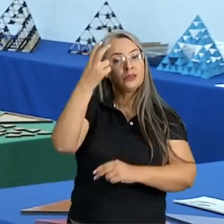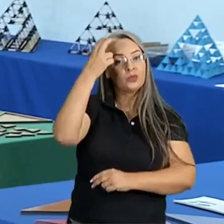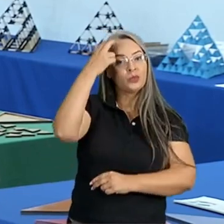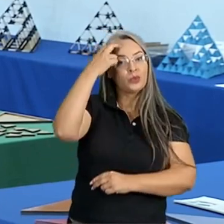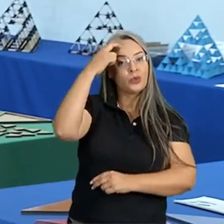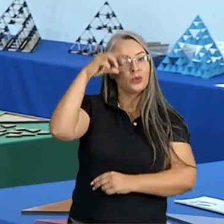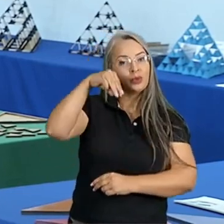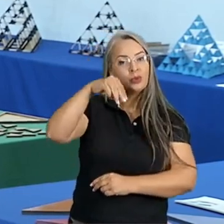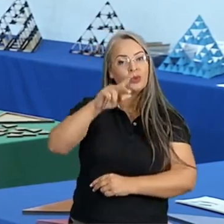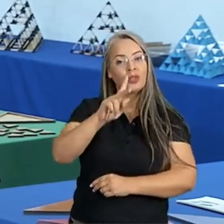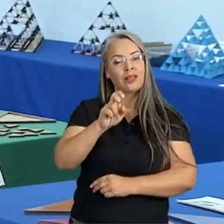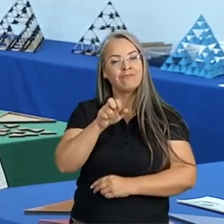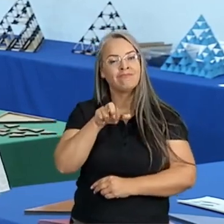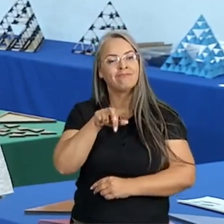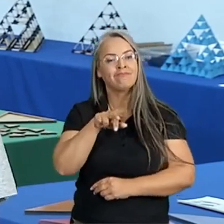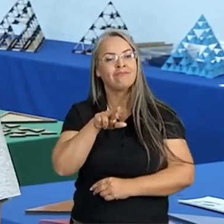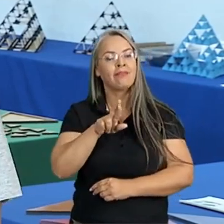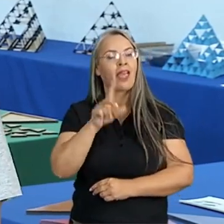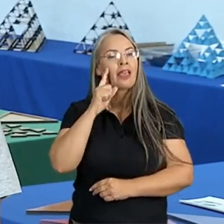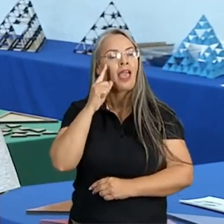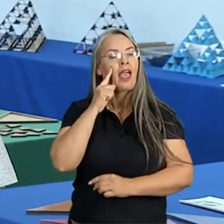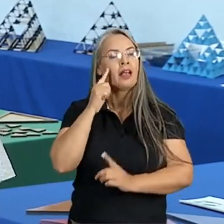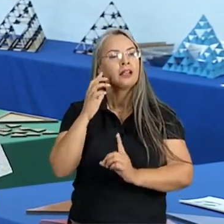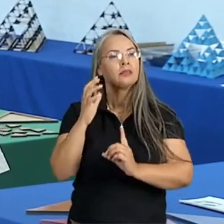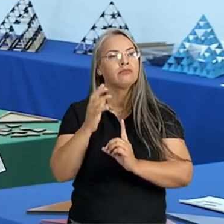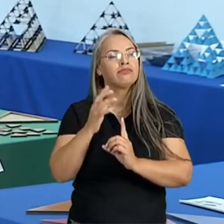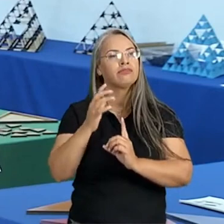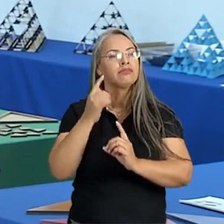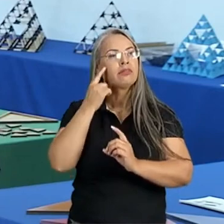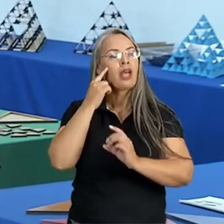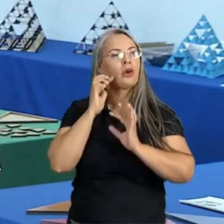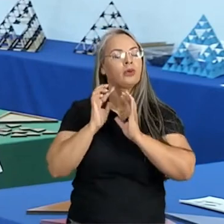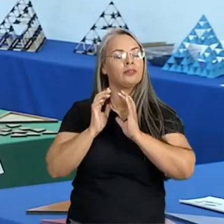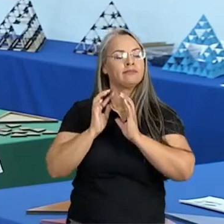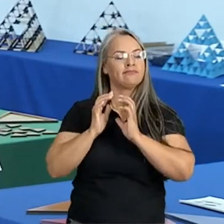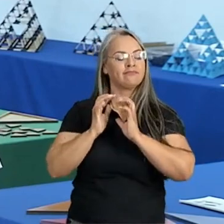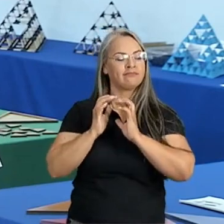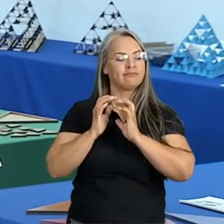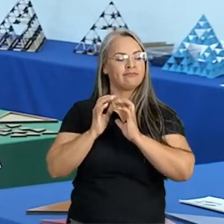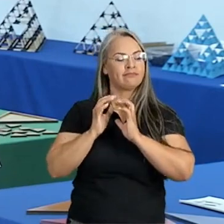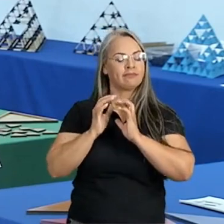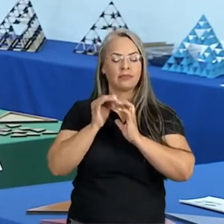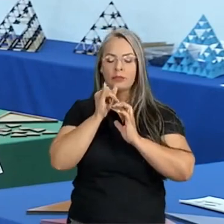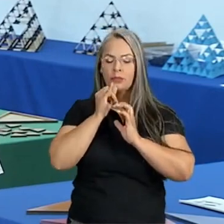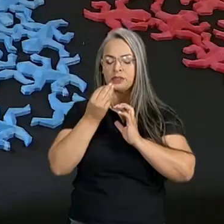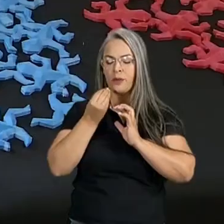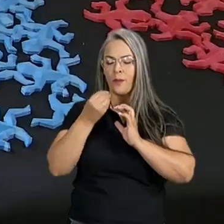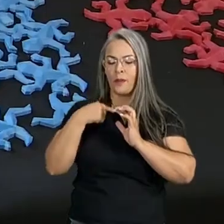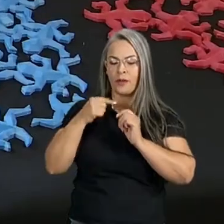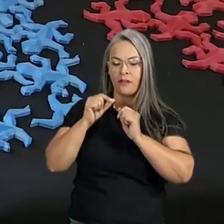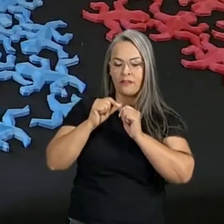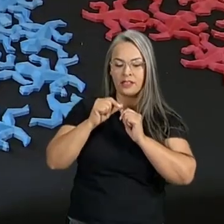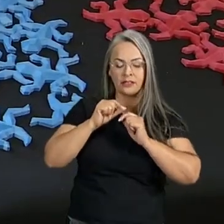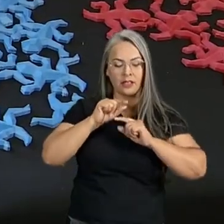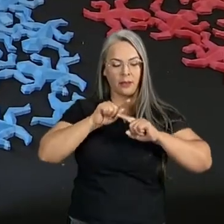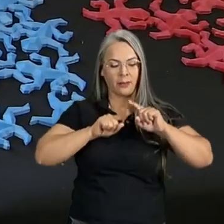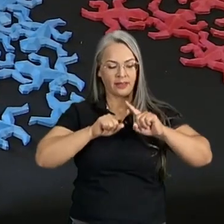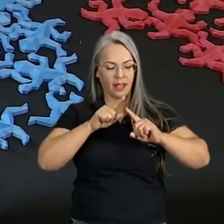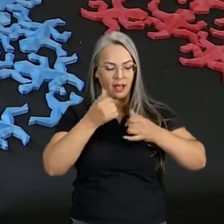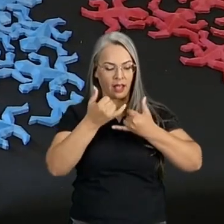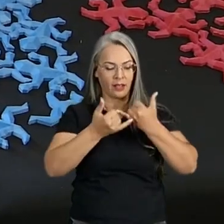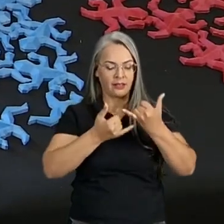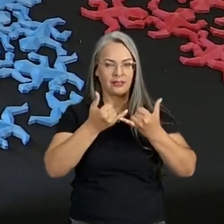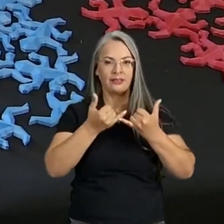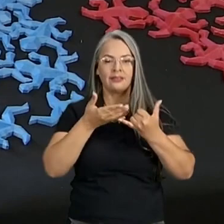ensina a pensar como resolver um problema que planteado Como fazer um brinquedo para que seja interessante e